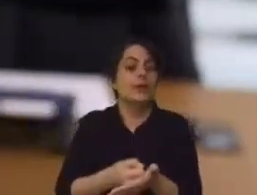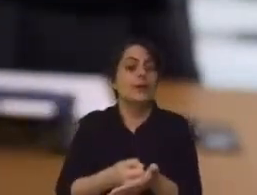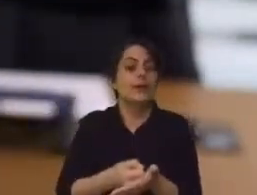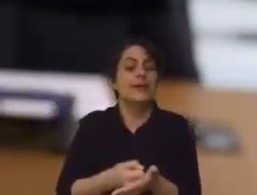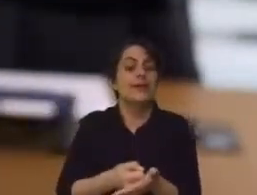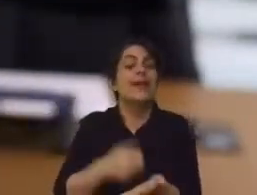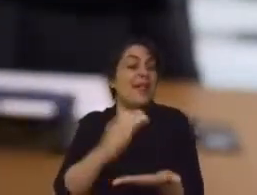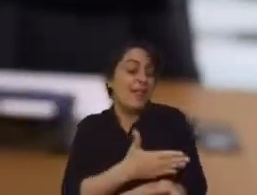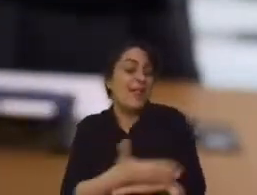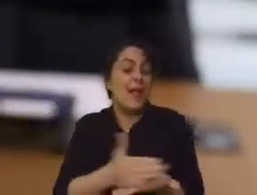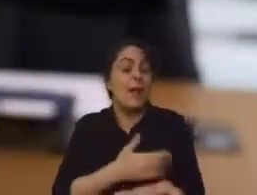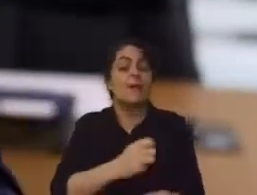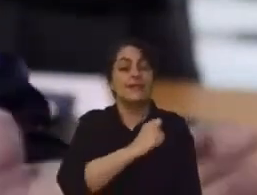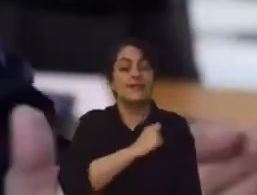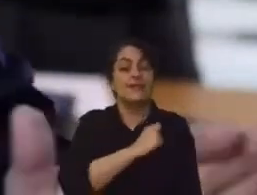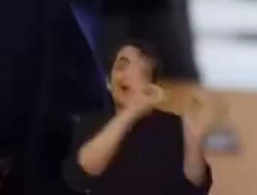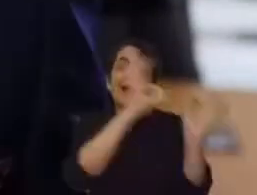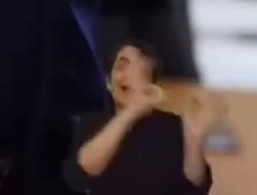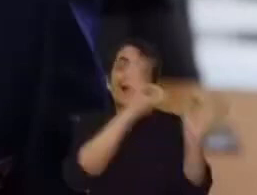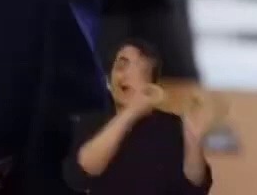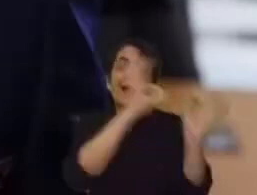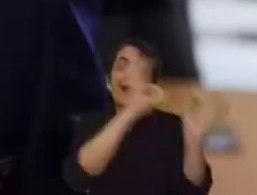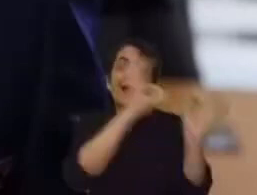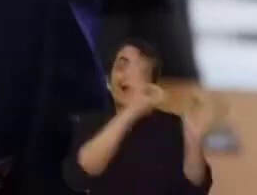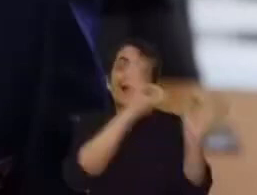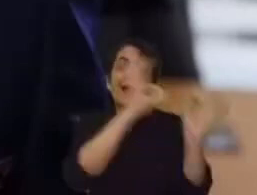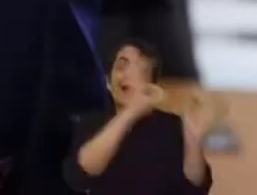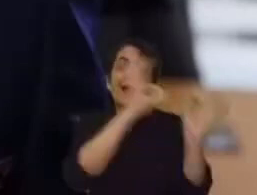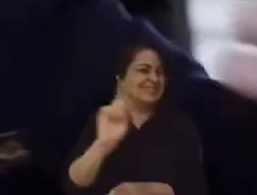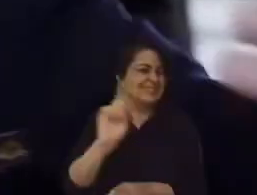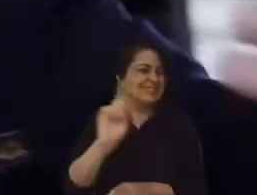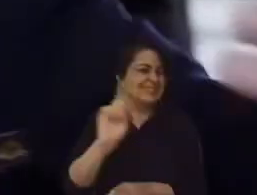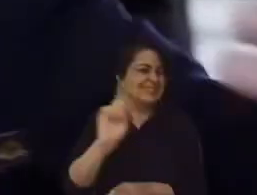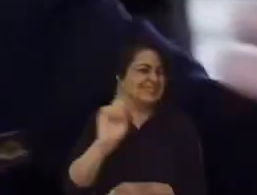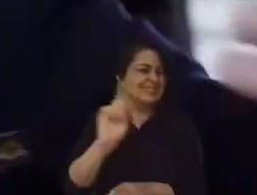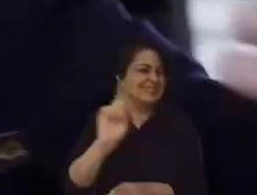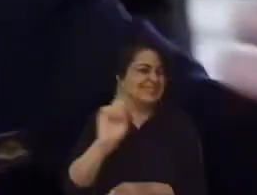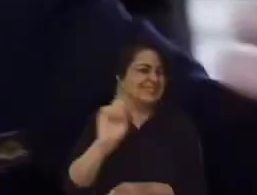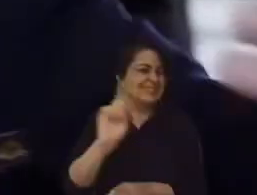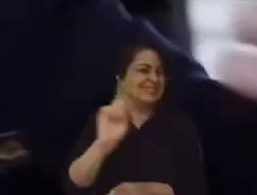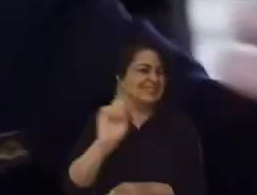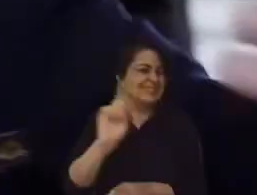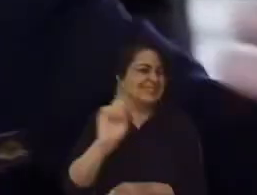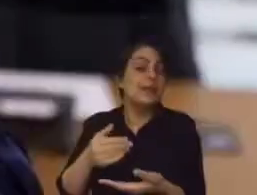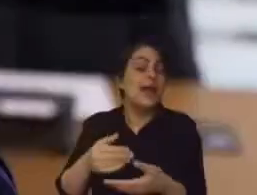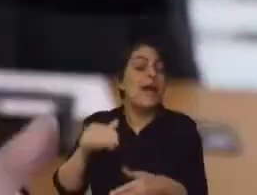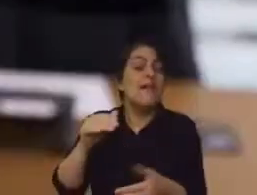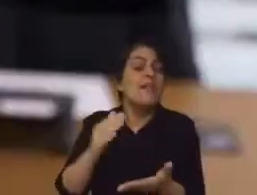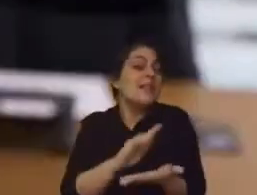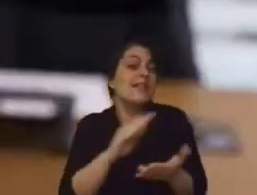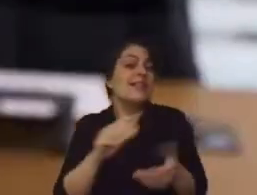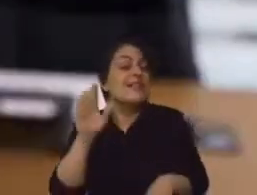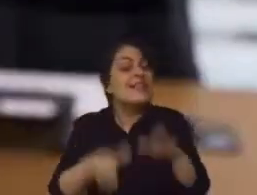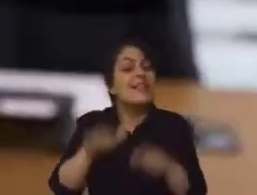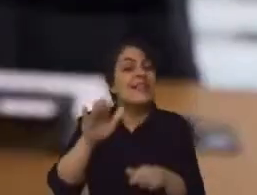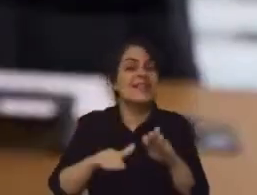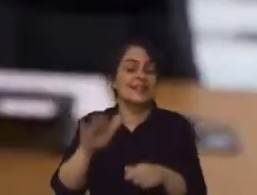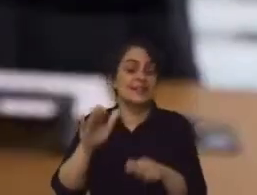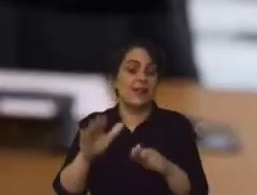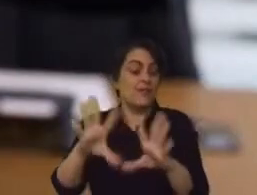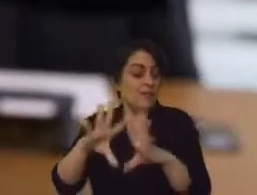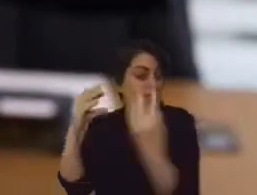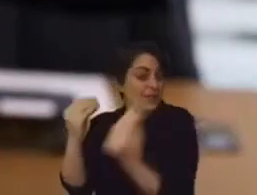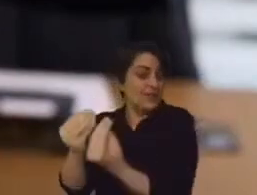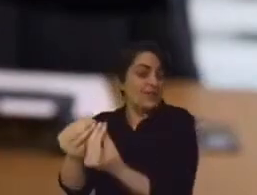assistindo são delegadas, sabe, nem tive, ou se já tivesse nascido, tinha o pai participando desse momento extraordinário que